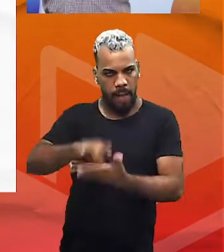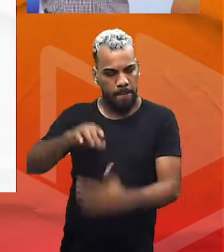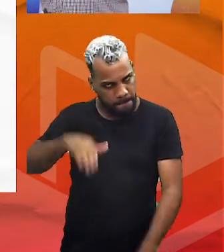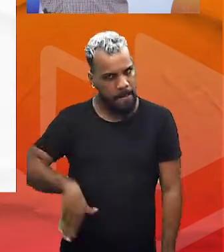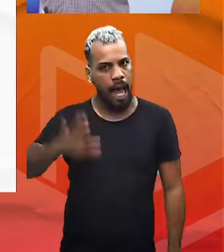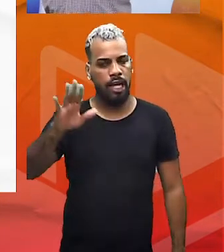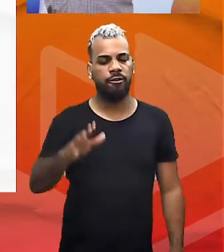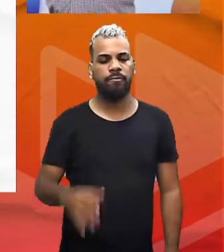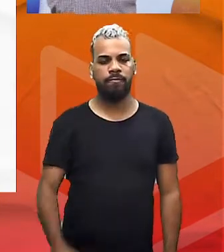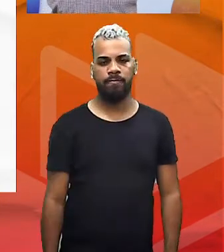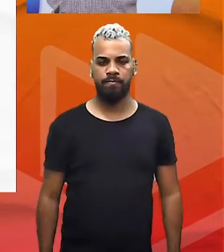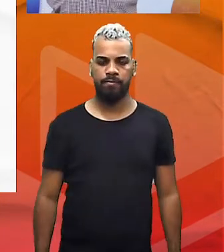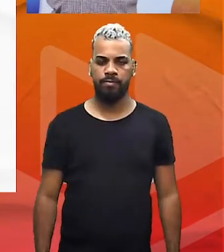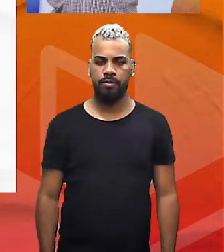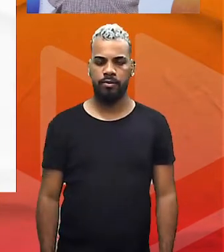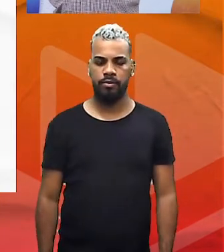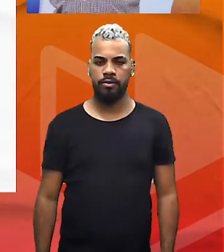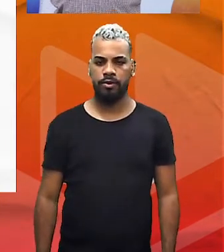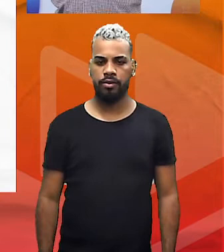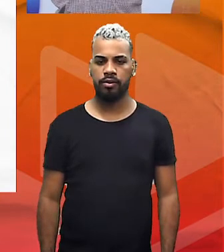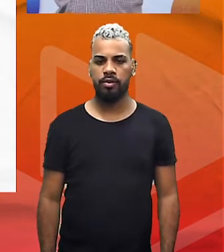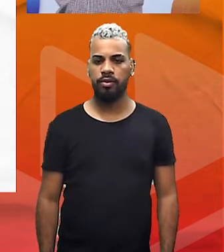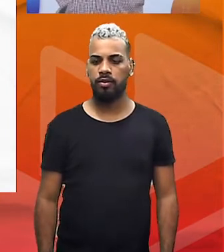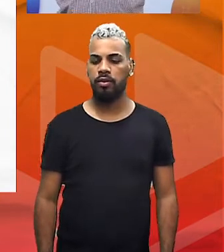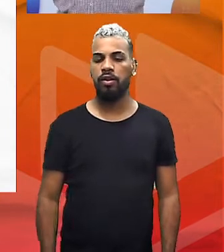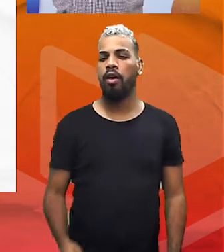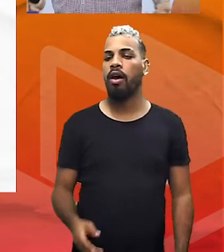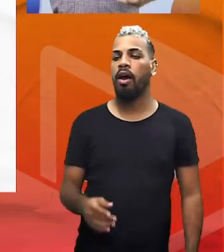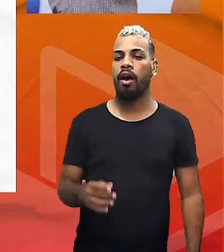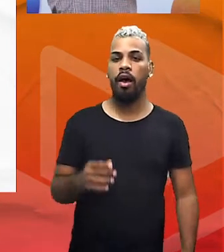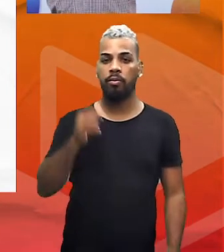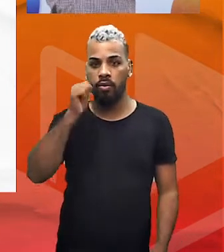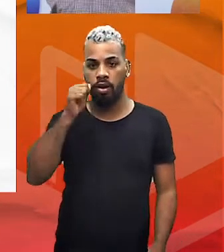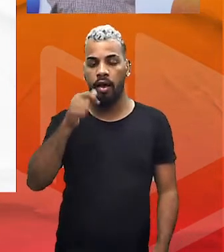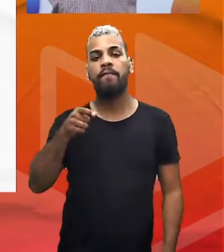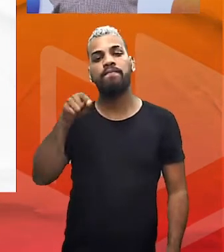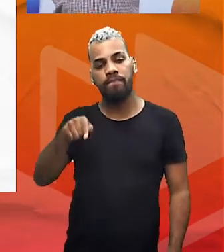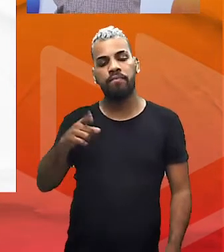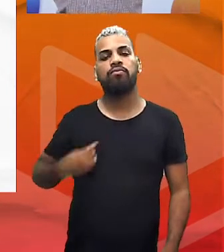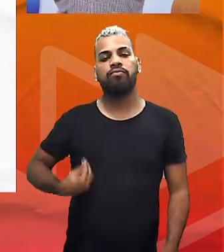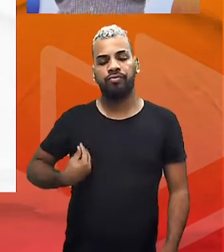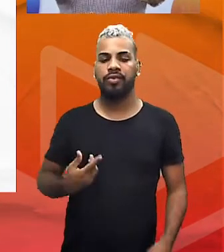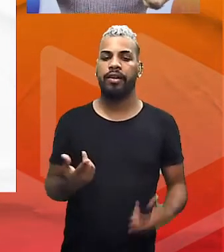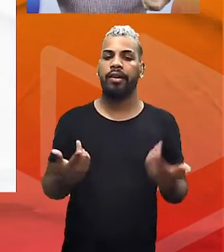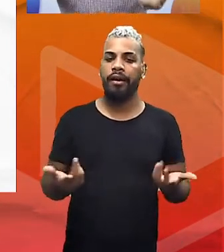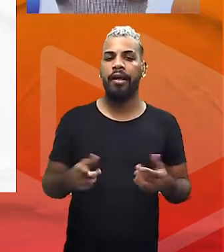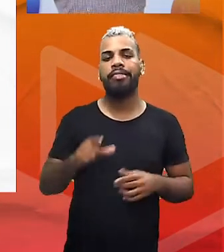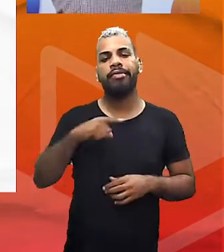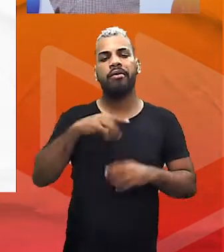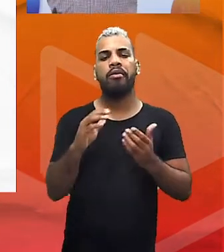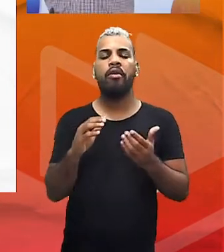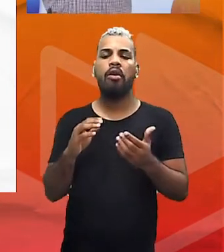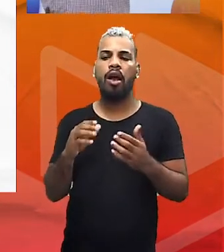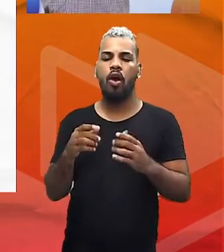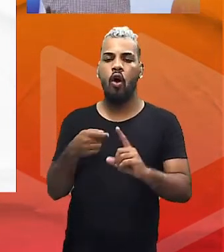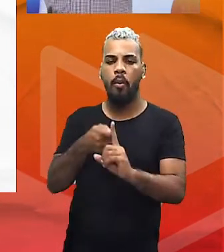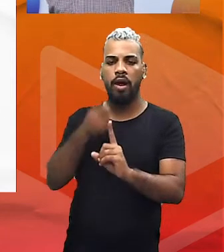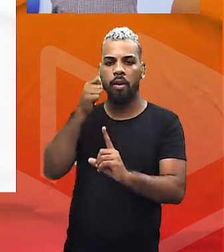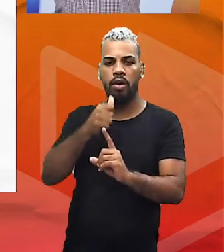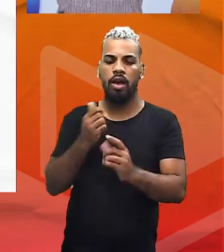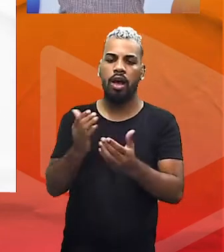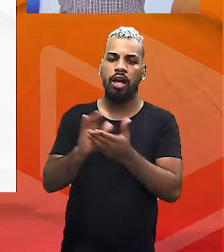mulher que você, conheço isso na sociedade. Quer dizer, os casamentos feitos por interesse, né? As pessoas